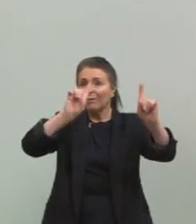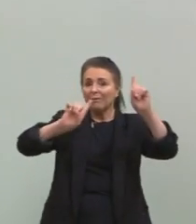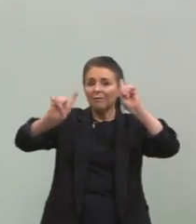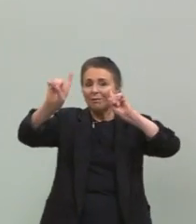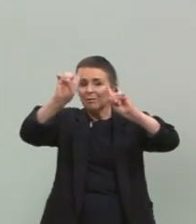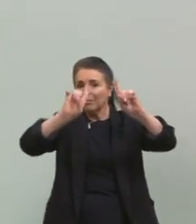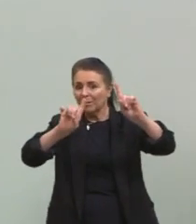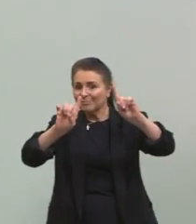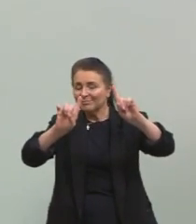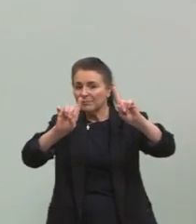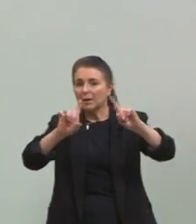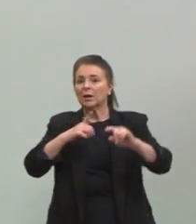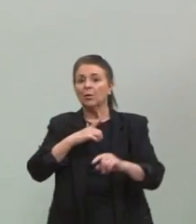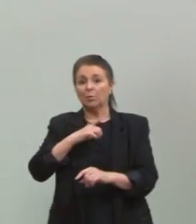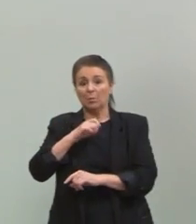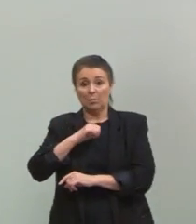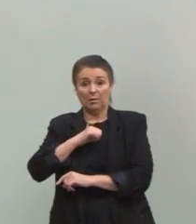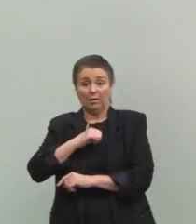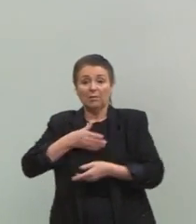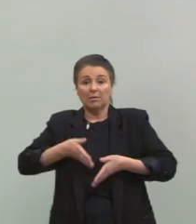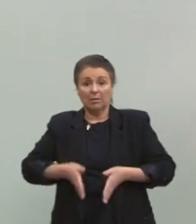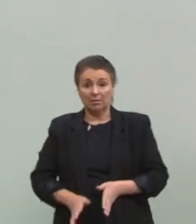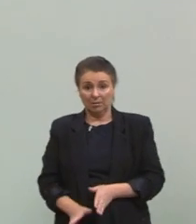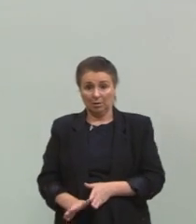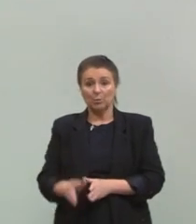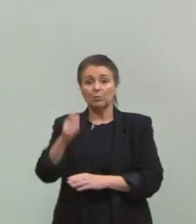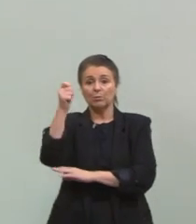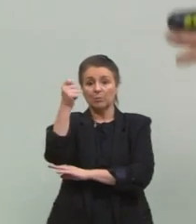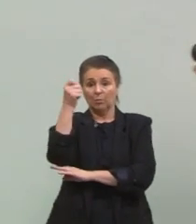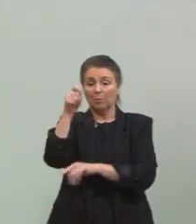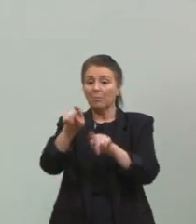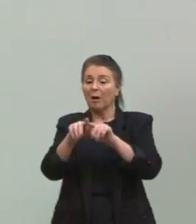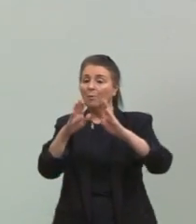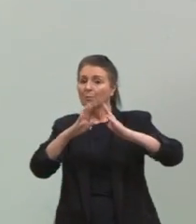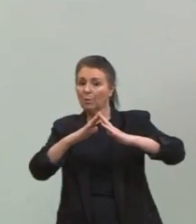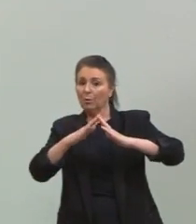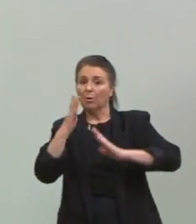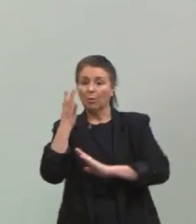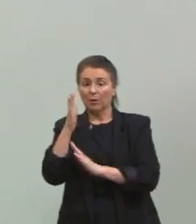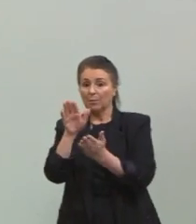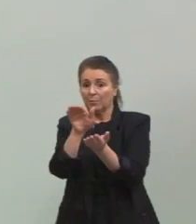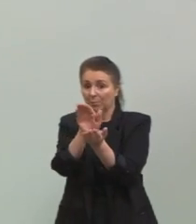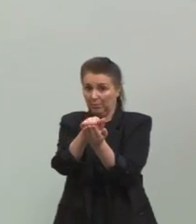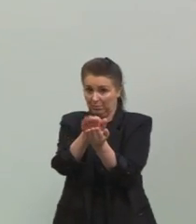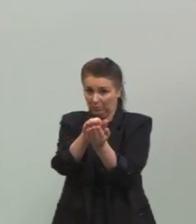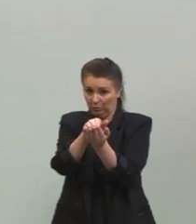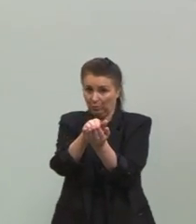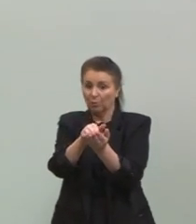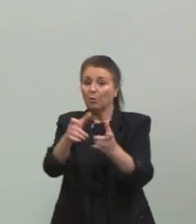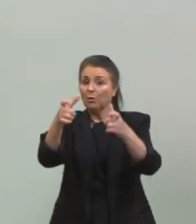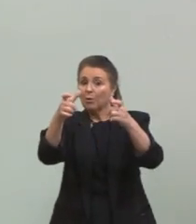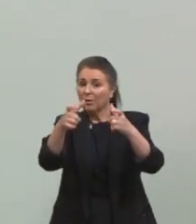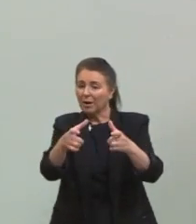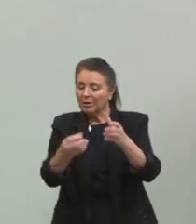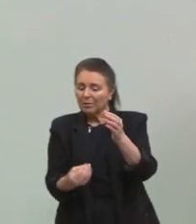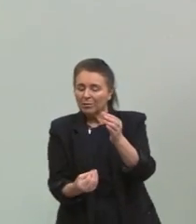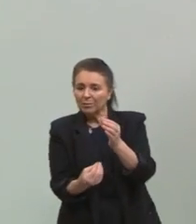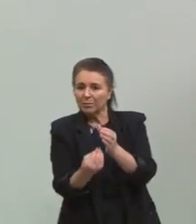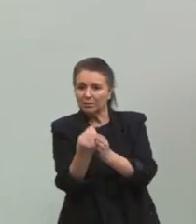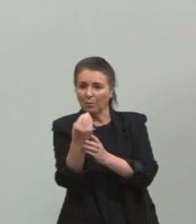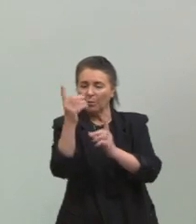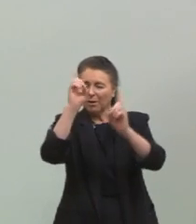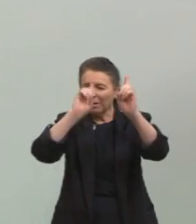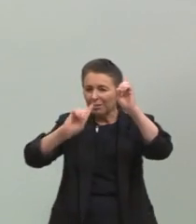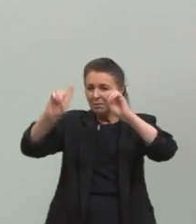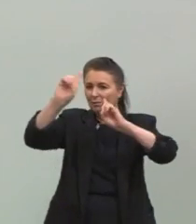claro que como uma Gaúcha que morou em Pernambuco né local onde nasceu o carnaval aí no Brasil eu tinha que trazer